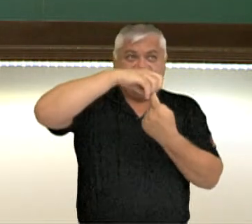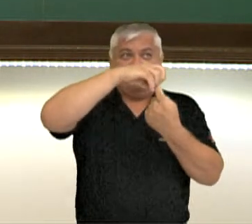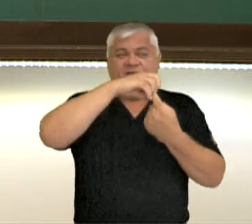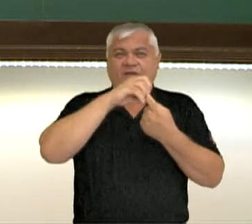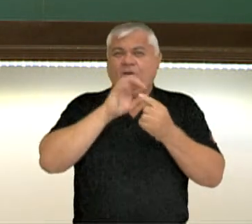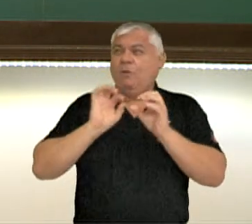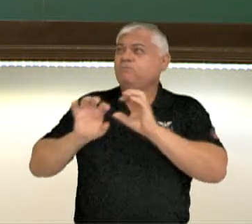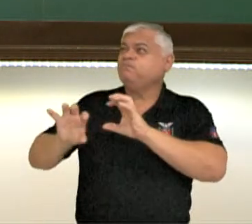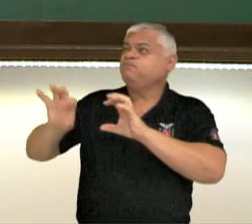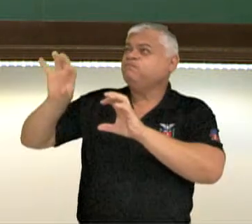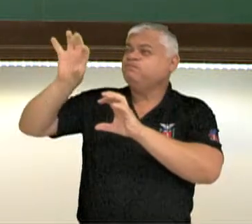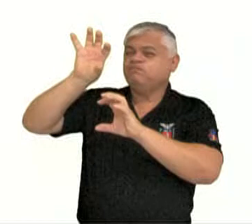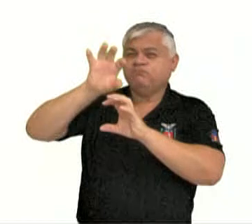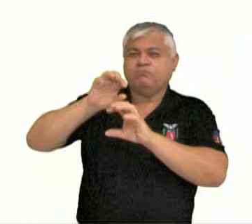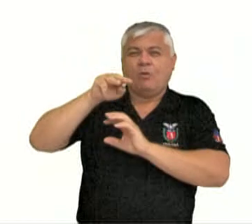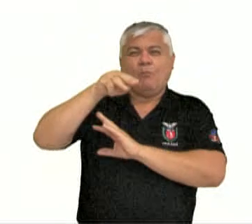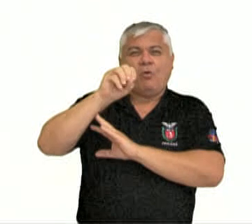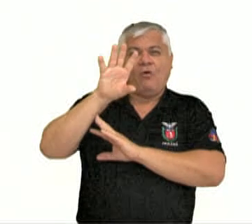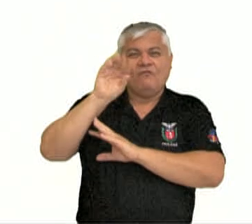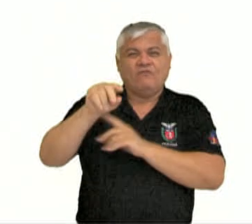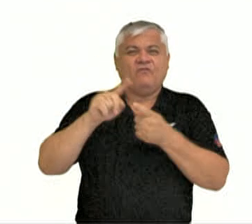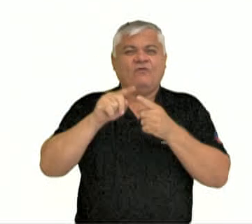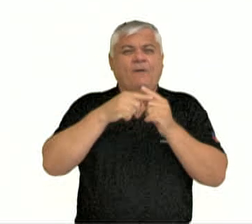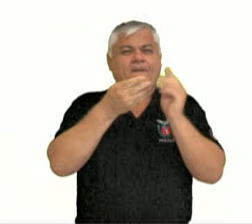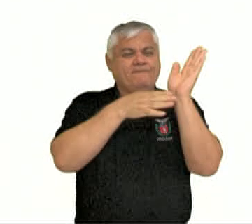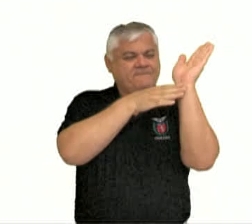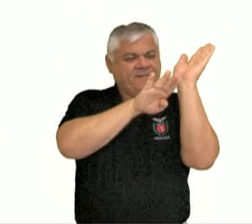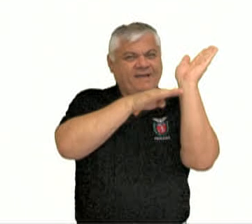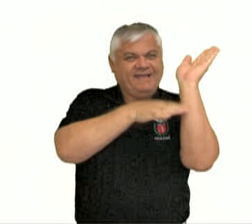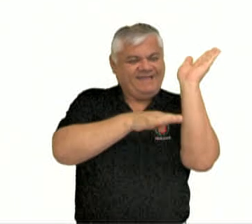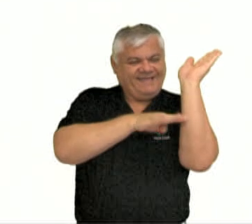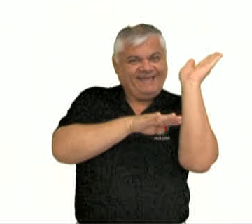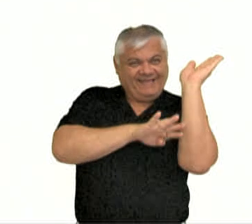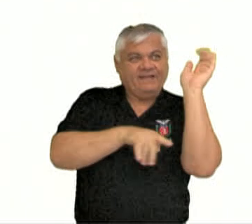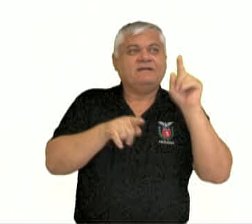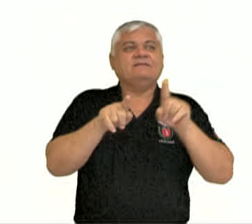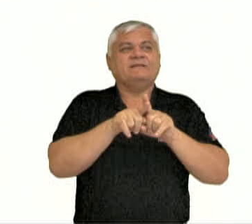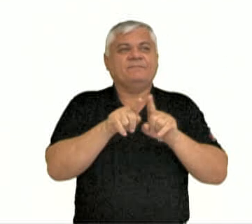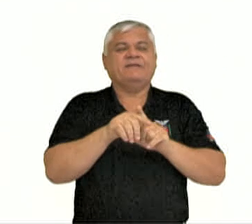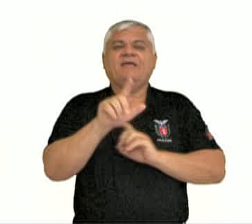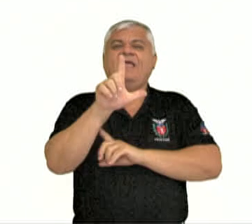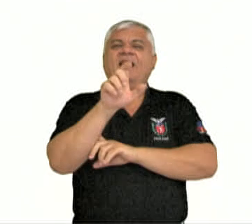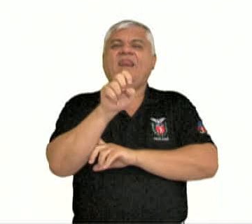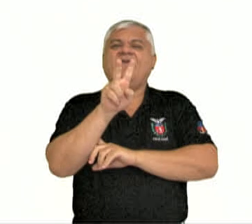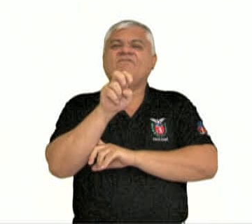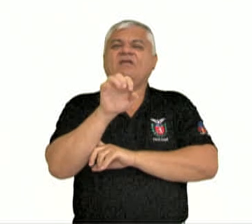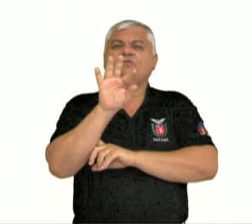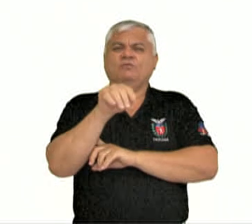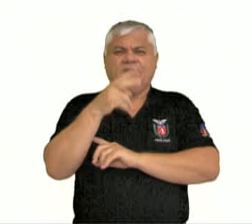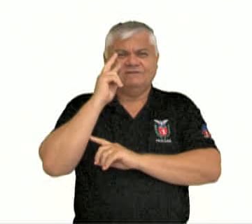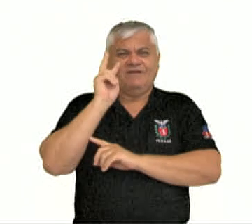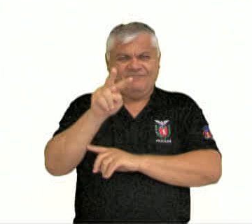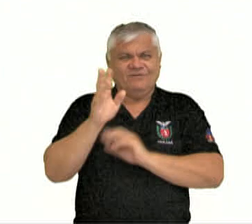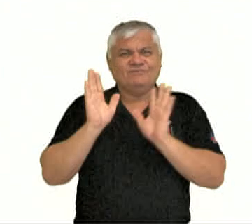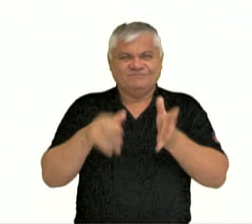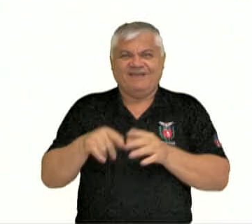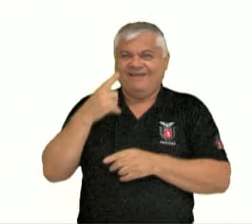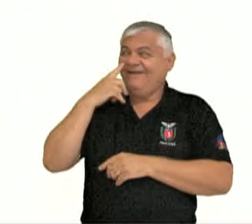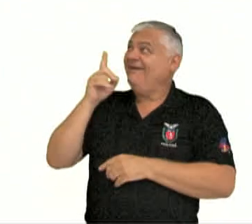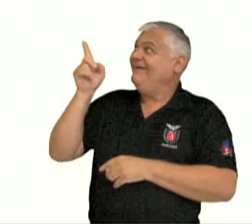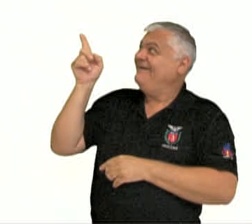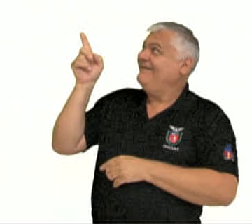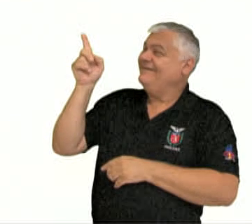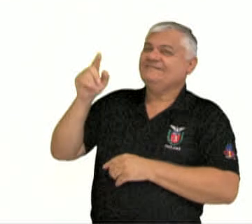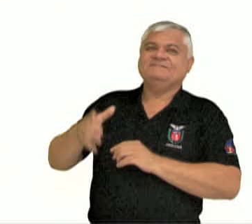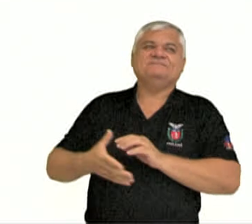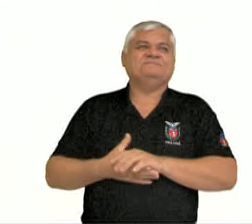bolores, 3, orelhas de pau e 4, as leveduras. Essas imagens com certeza vocês já se depararam e aqui nós temos as